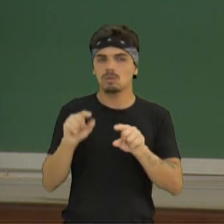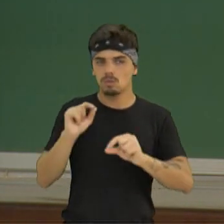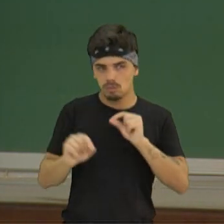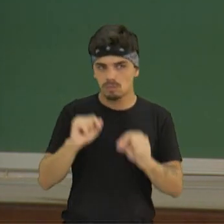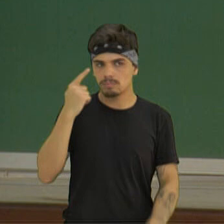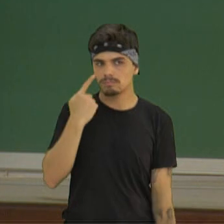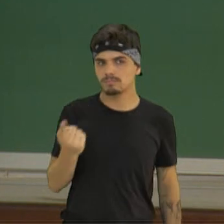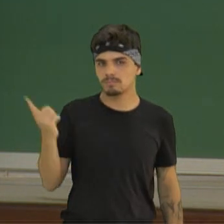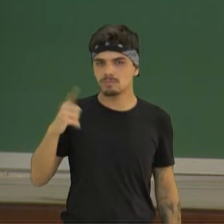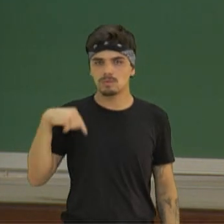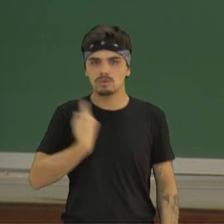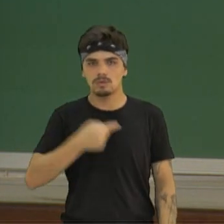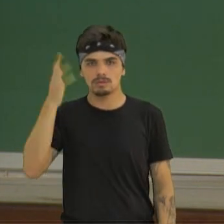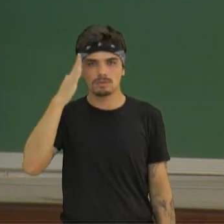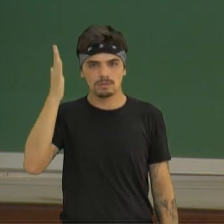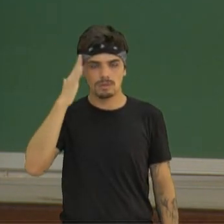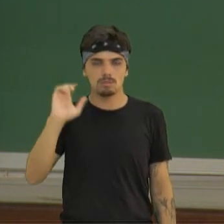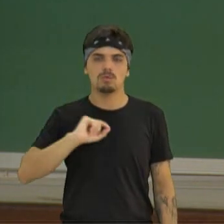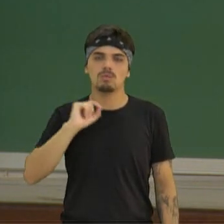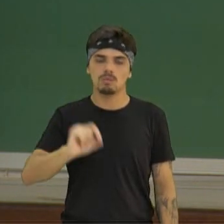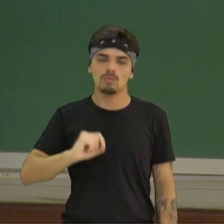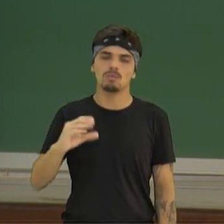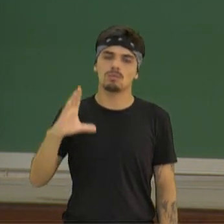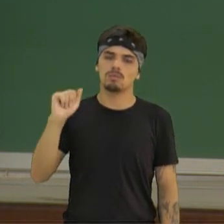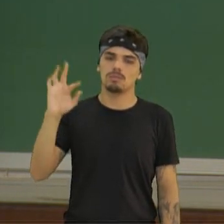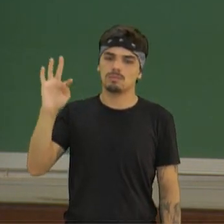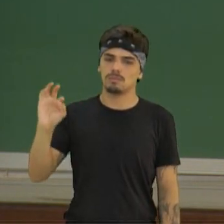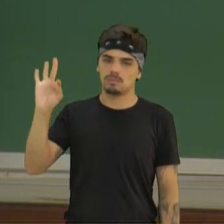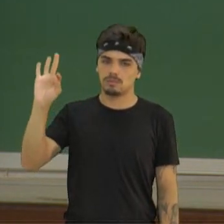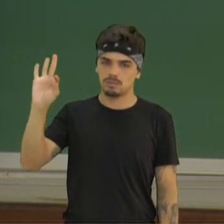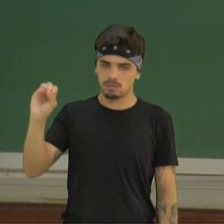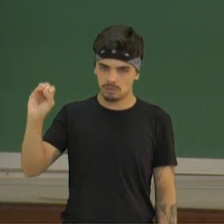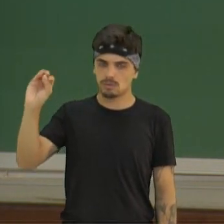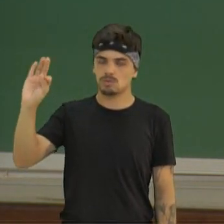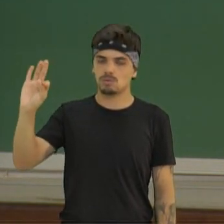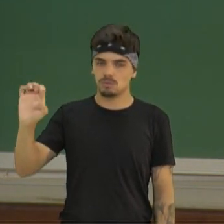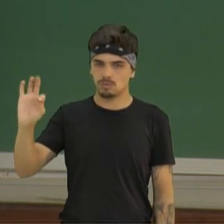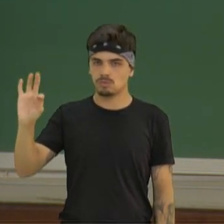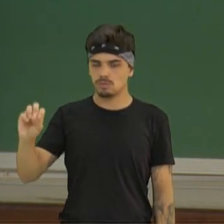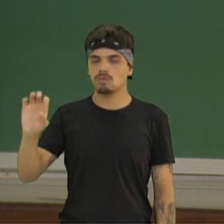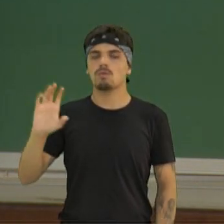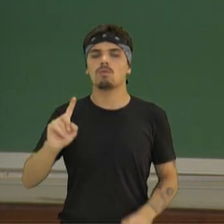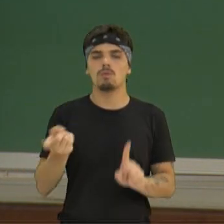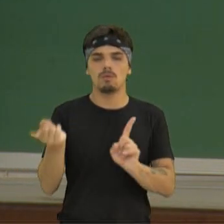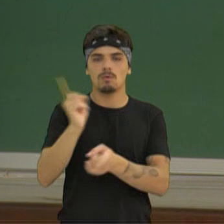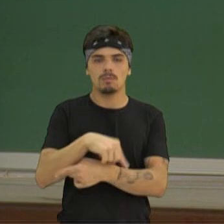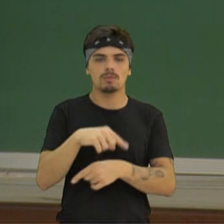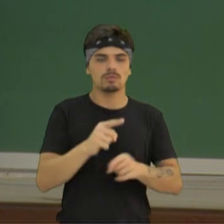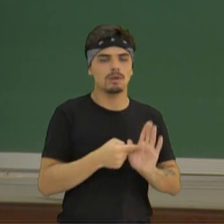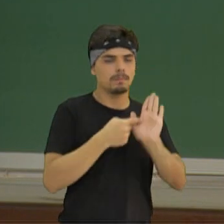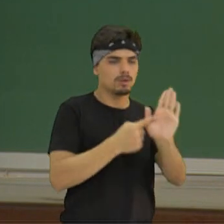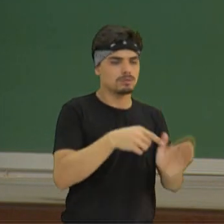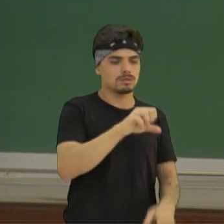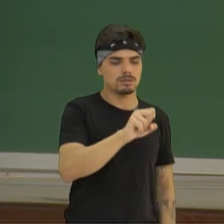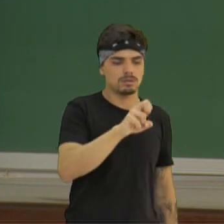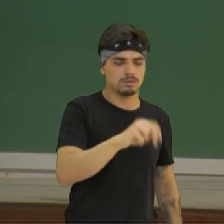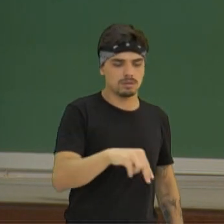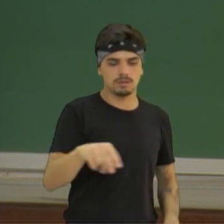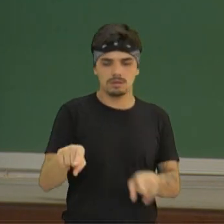O que a gente sabe? Que o cateto oposto é a projeção do seno, que o